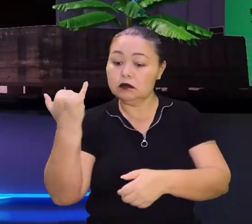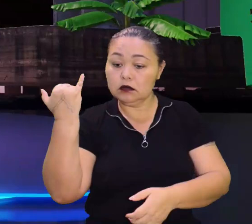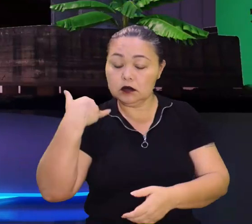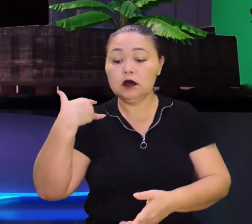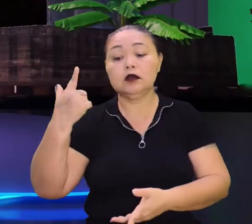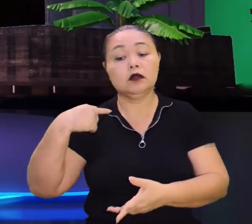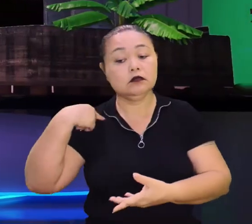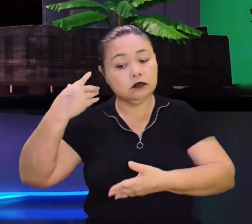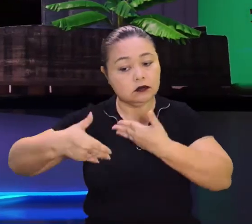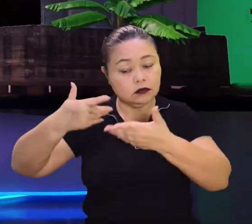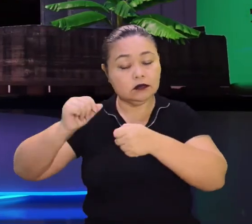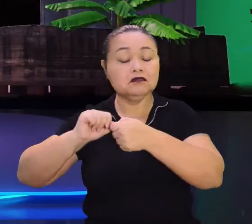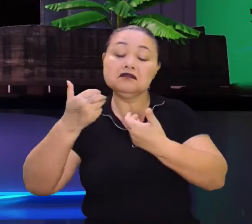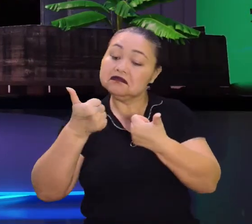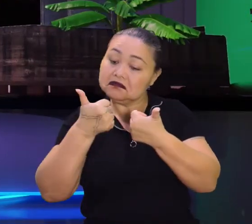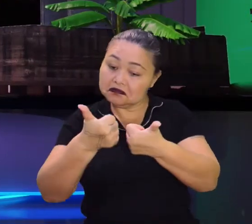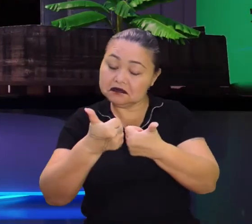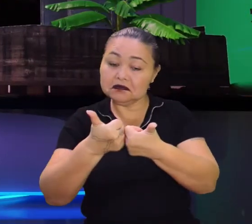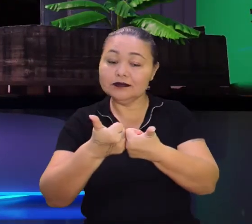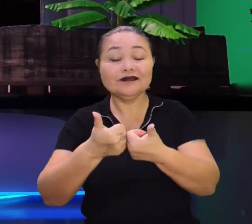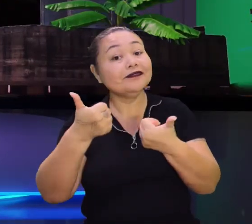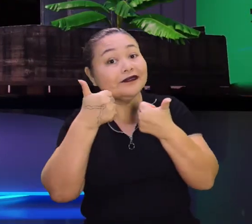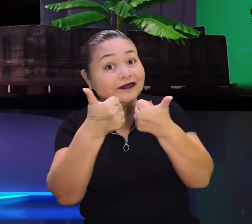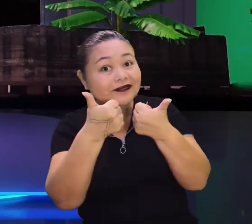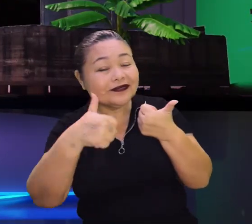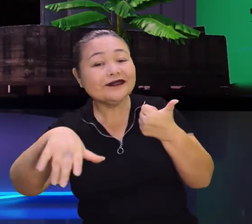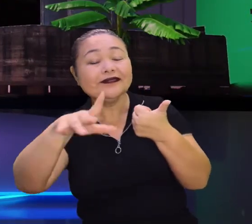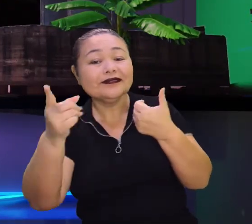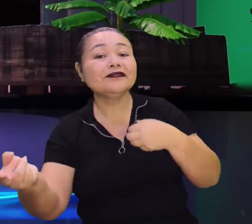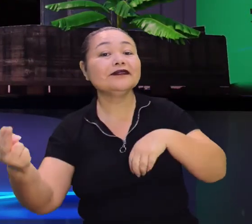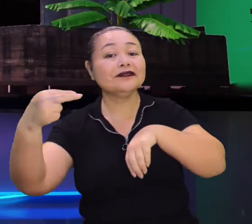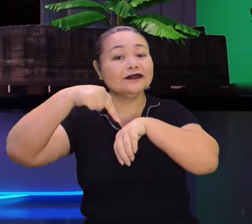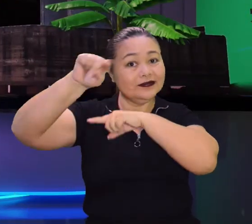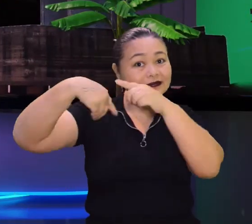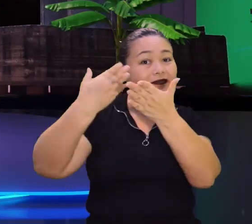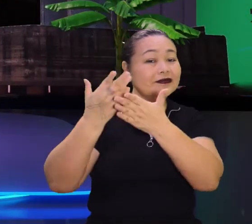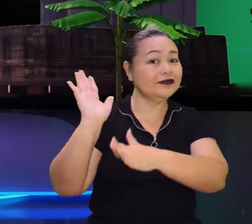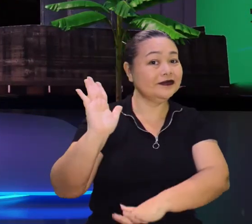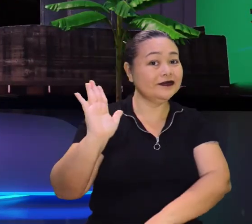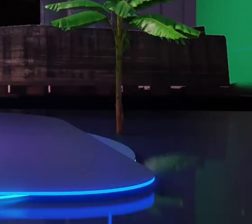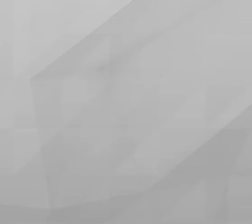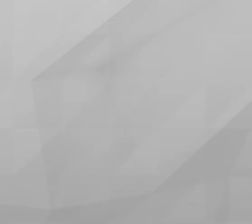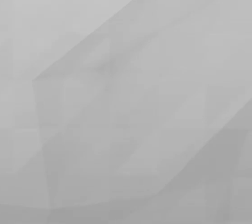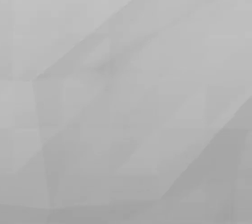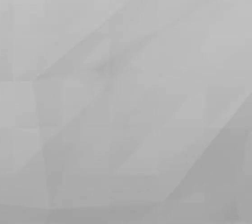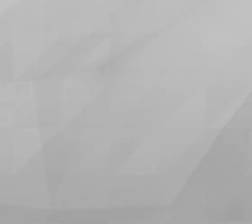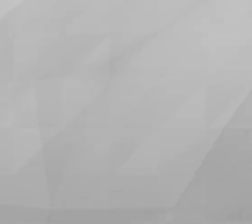tranquilo. Tranquilo. Tá suave. Beleza. Fechou, galera? Voltamos aí na próxima aula. Tchau.